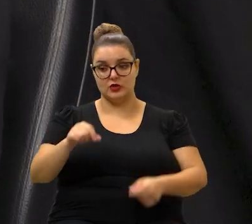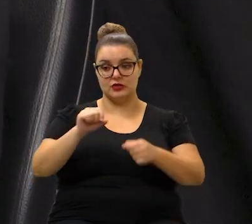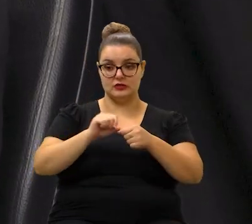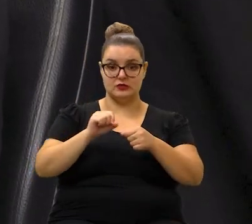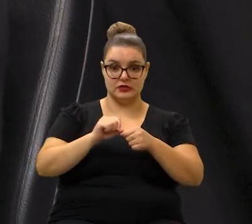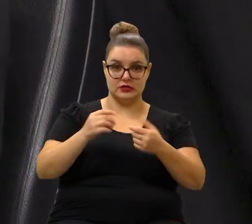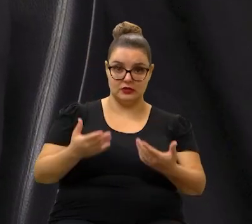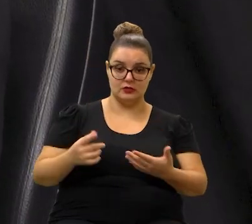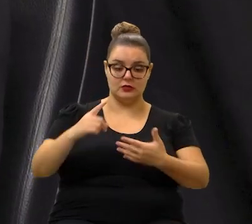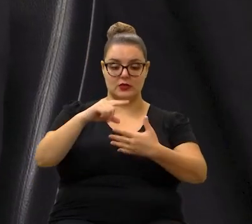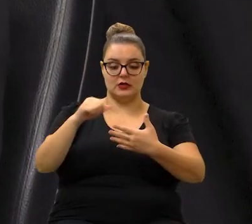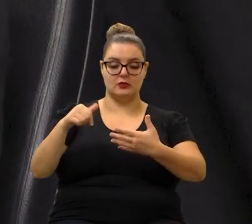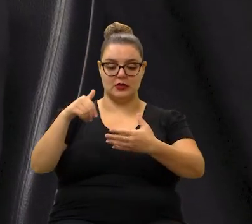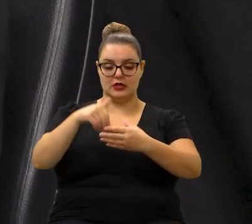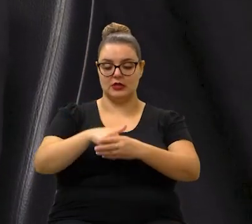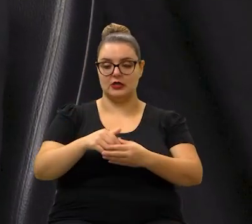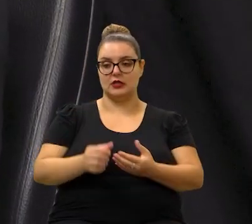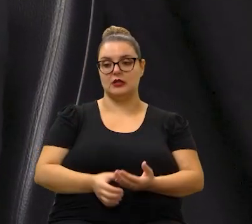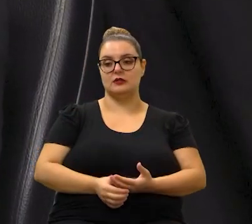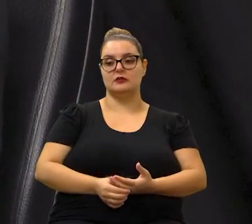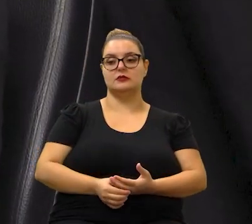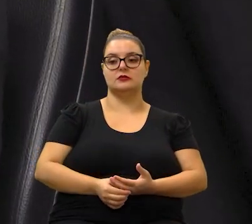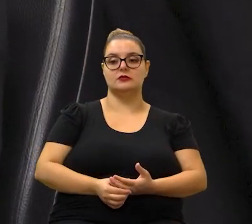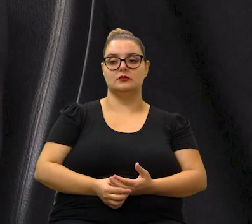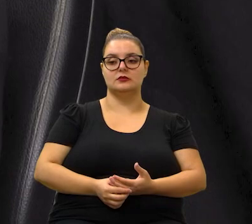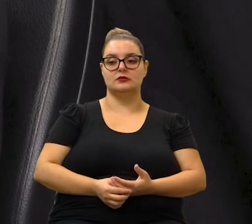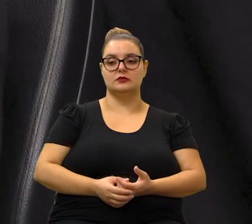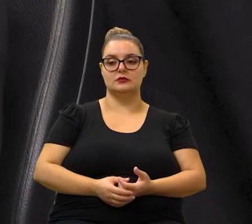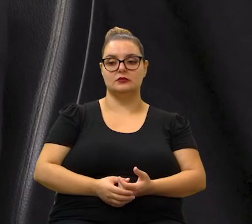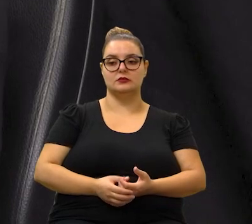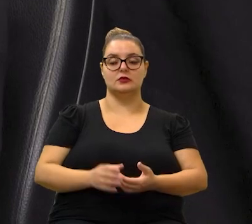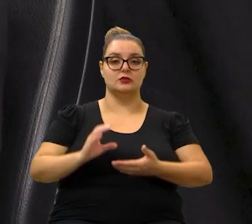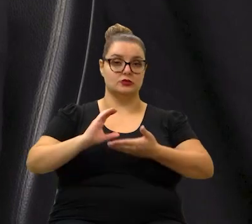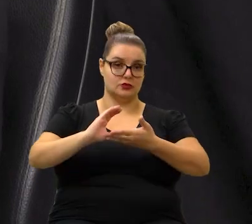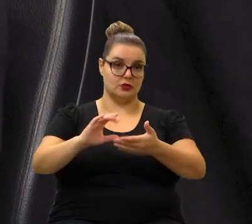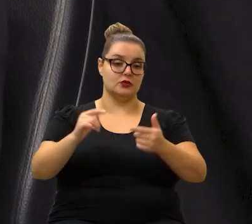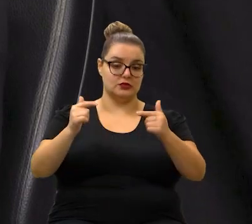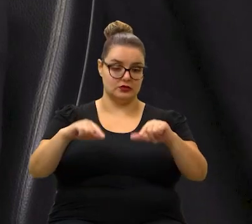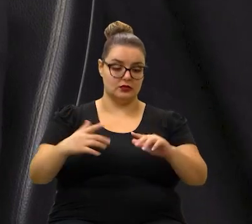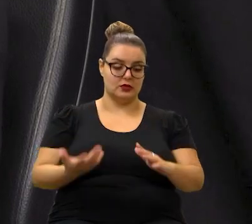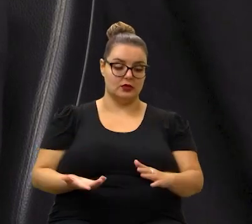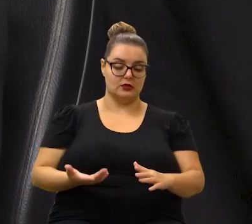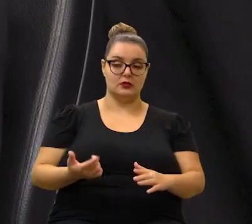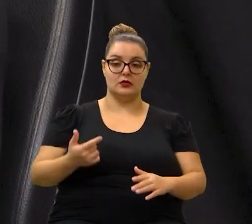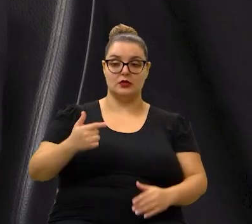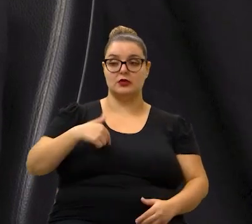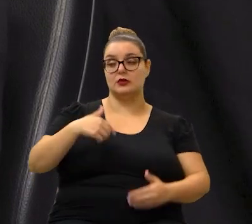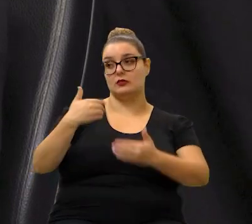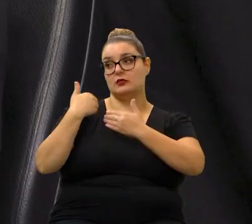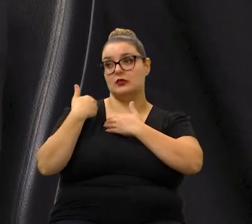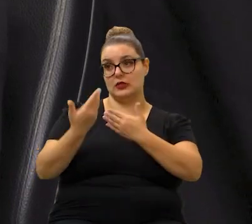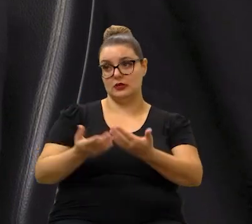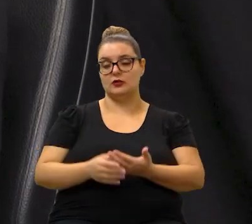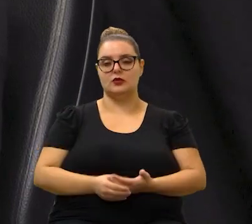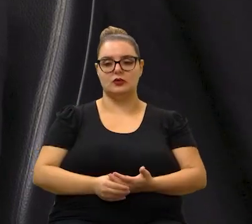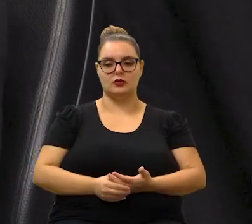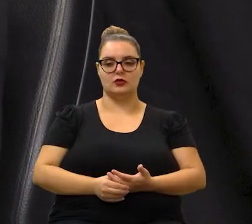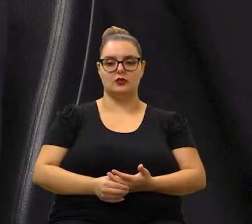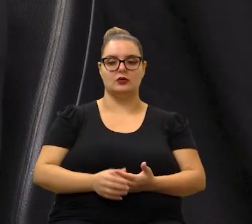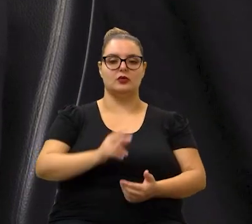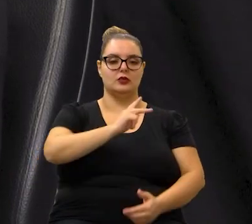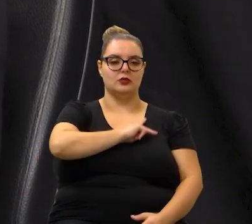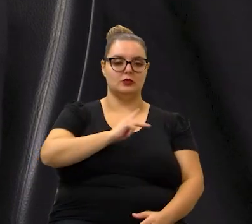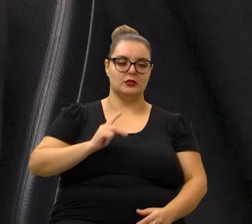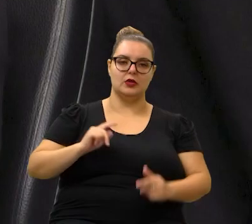fizemos a eleição da do Conselho local e aí eu fiquei o responsável né o presidente ali